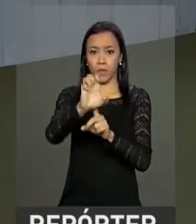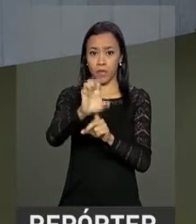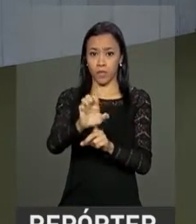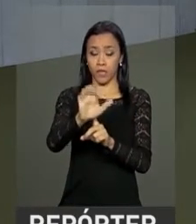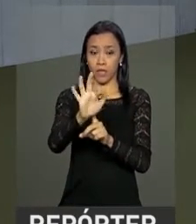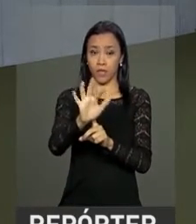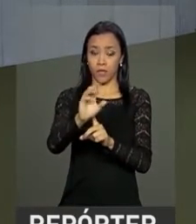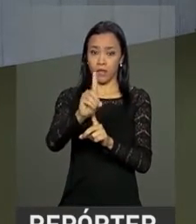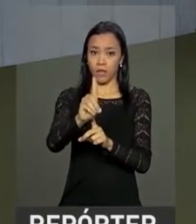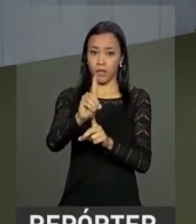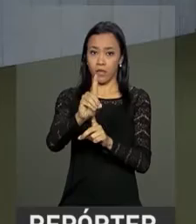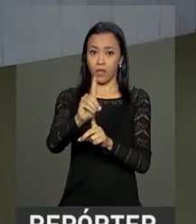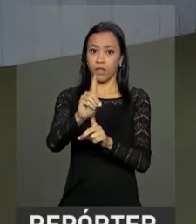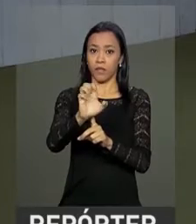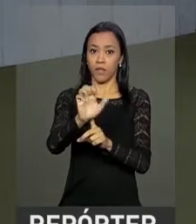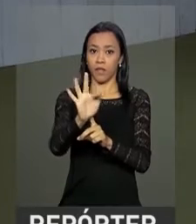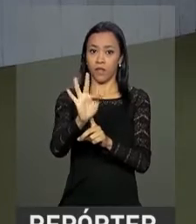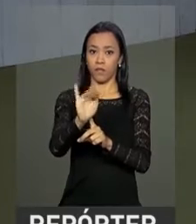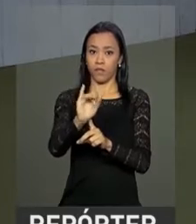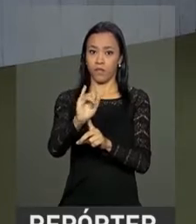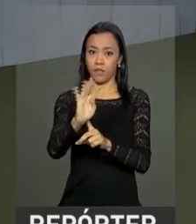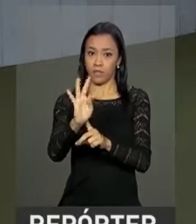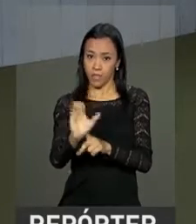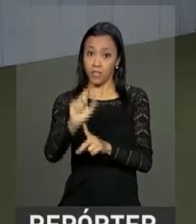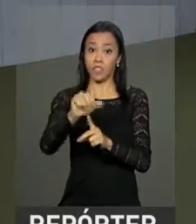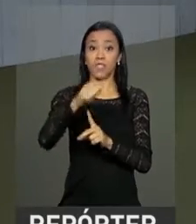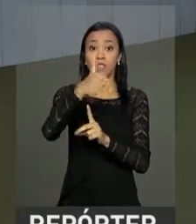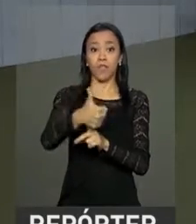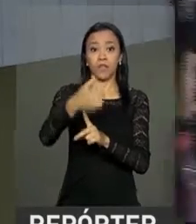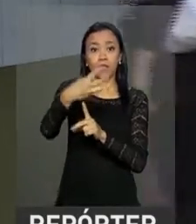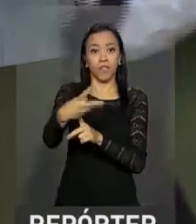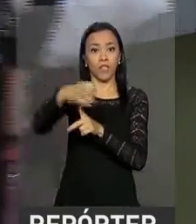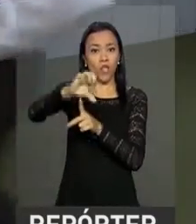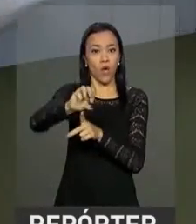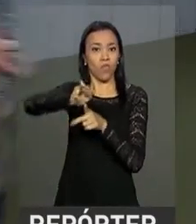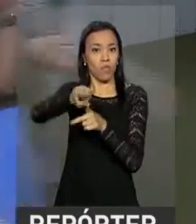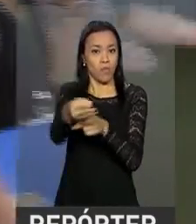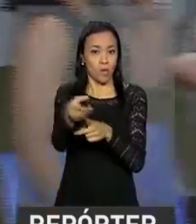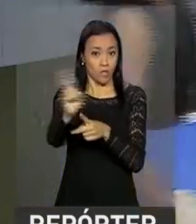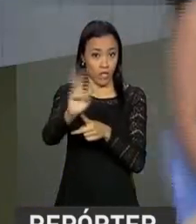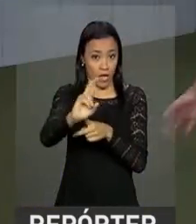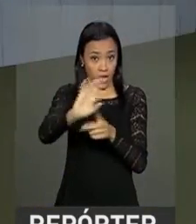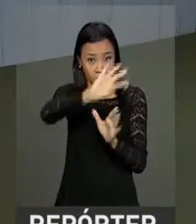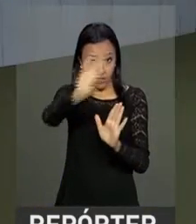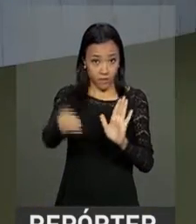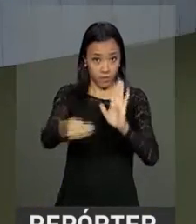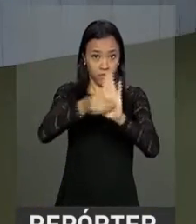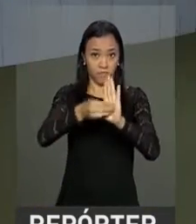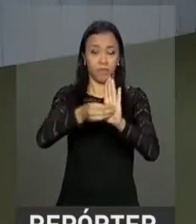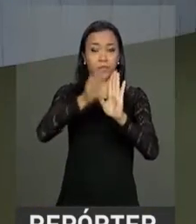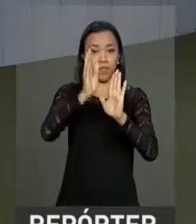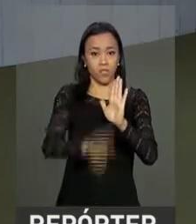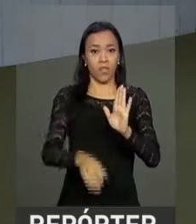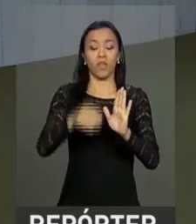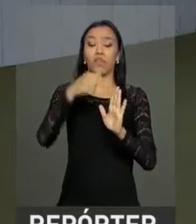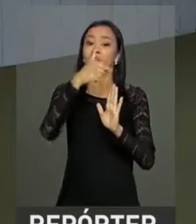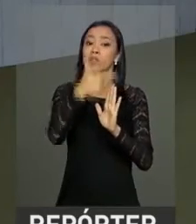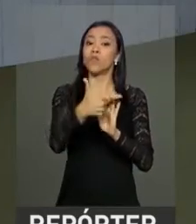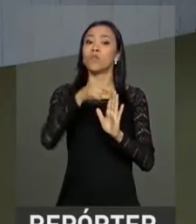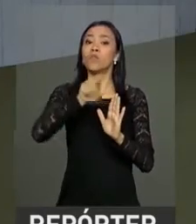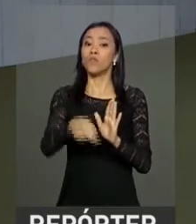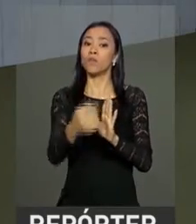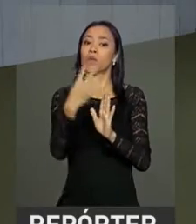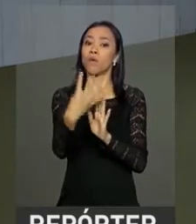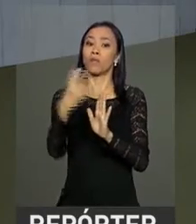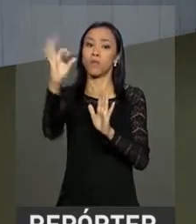Federal de 139 bilhões de reais para 2017 ou 2,04 por cento do